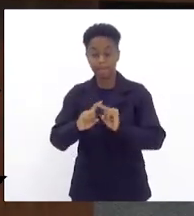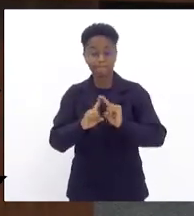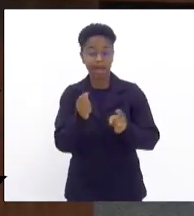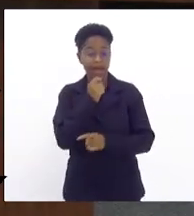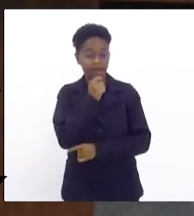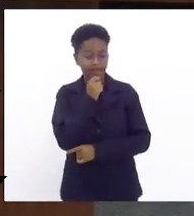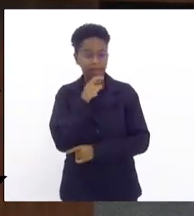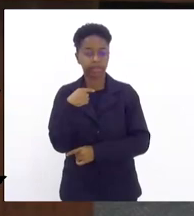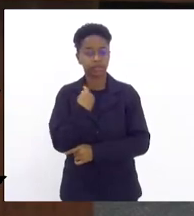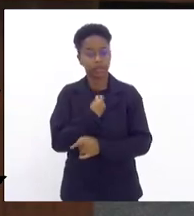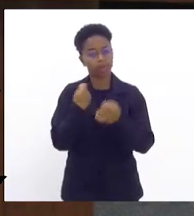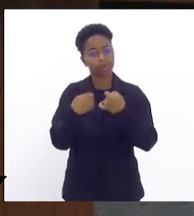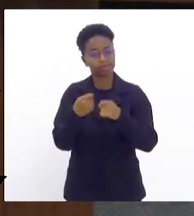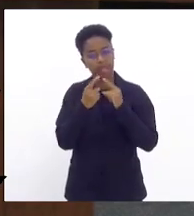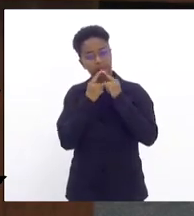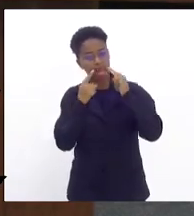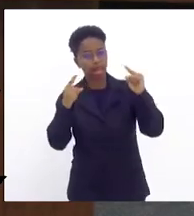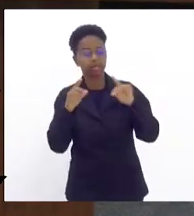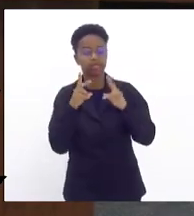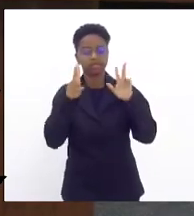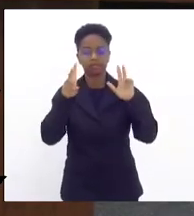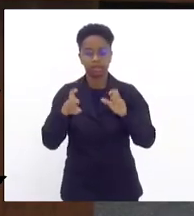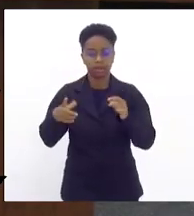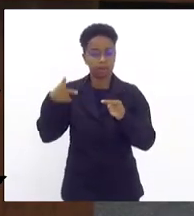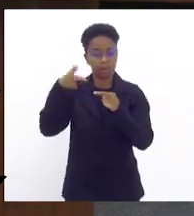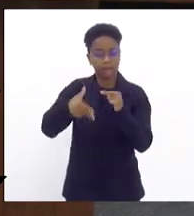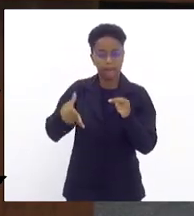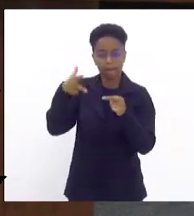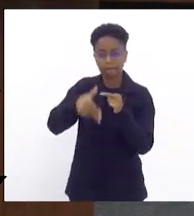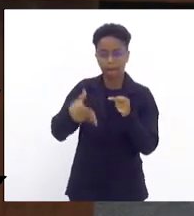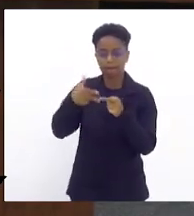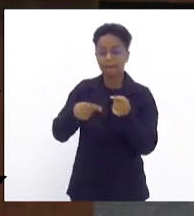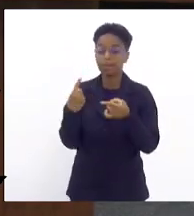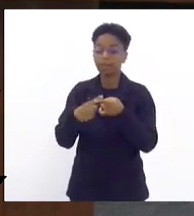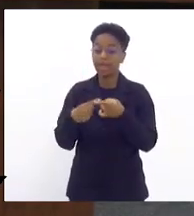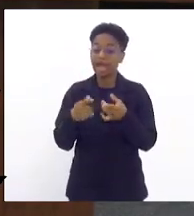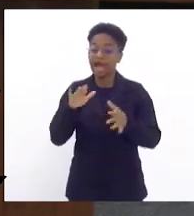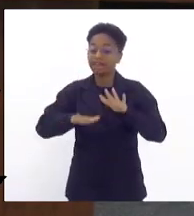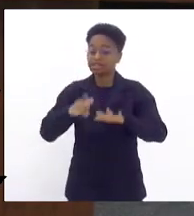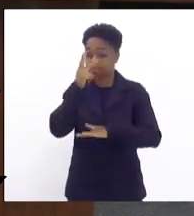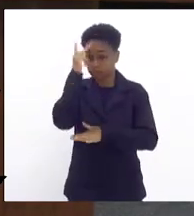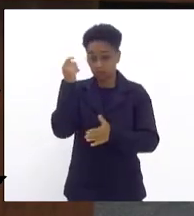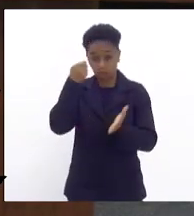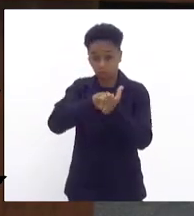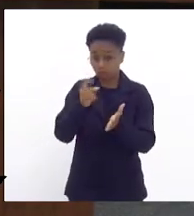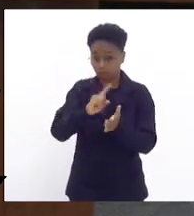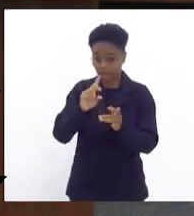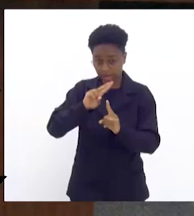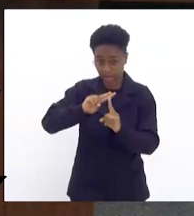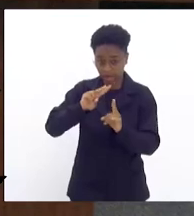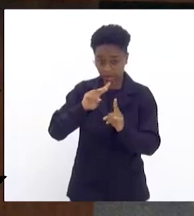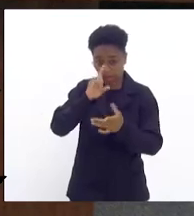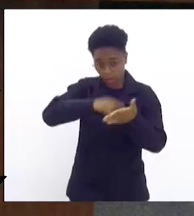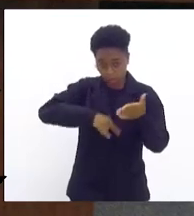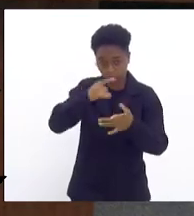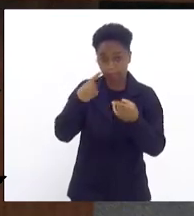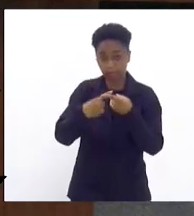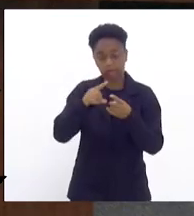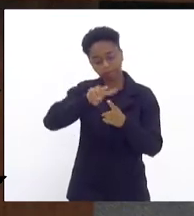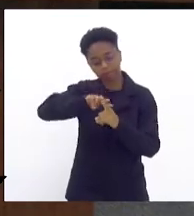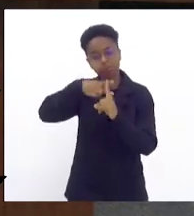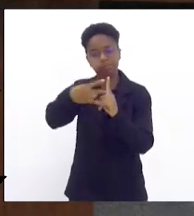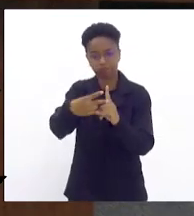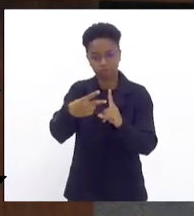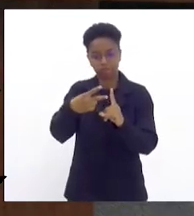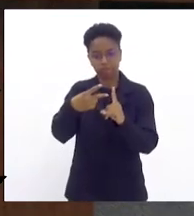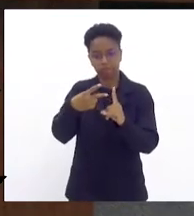A gente tem que contestar a questão dos cortes. As pessoas não estão pagando, muitas vezes, porque a conta aumentou, a tarifa pode não ter aumentado, mas a conta